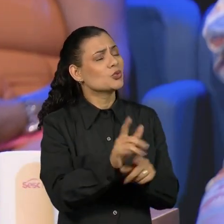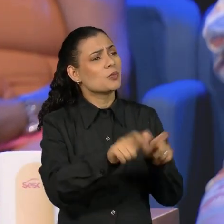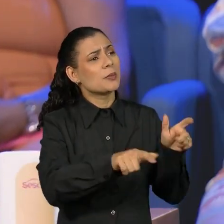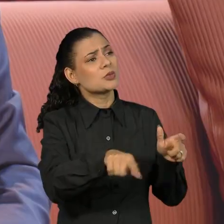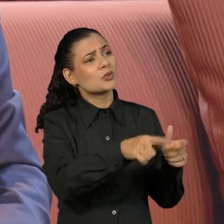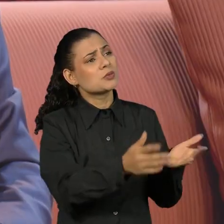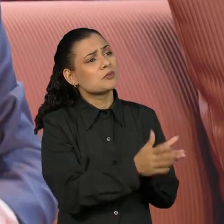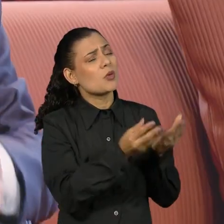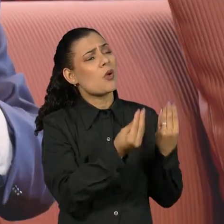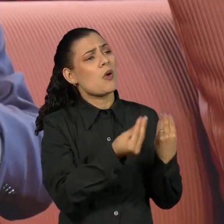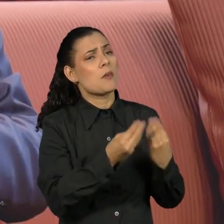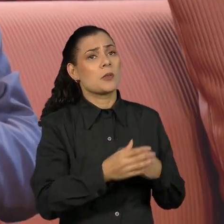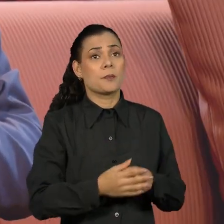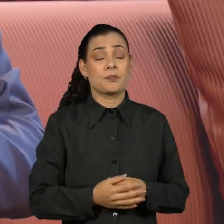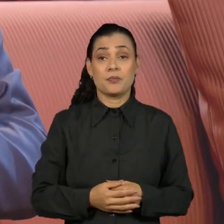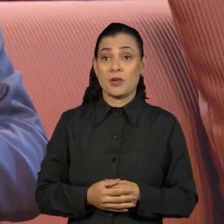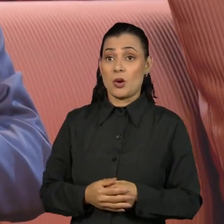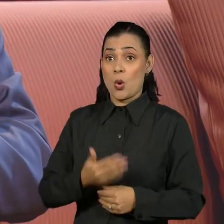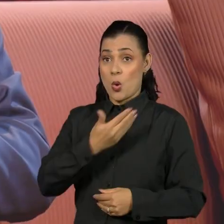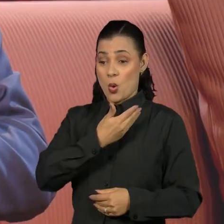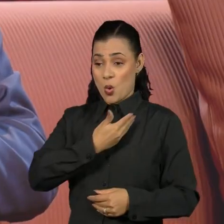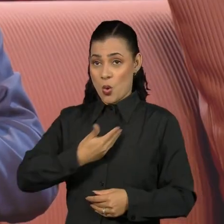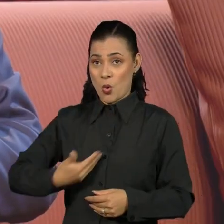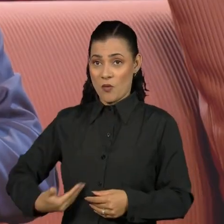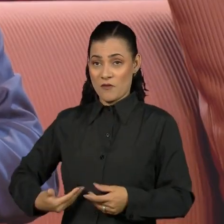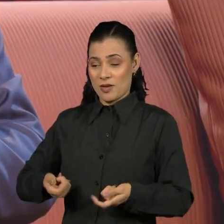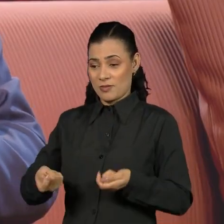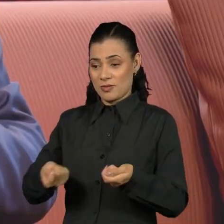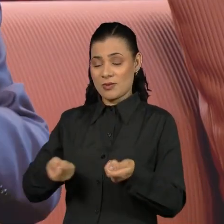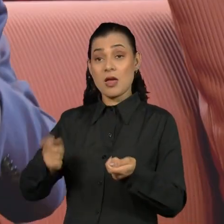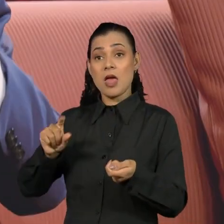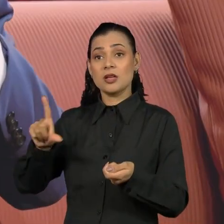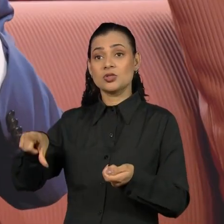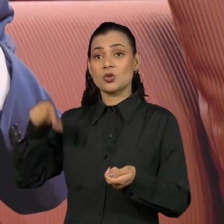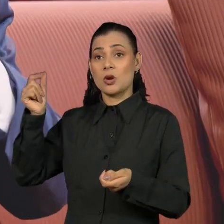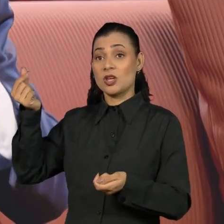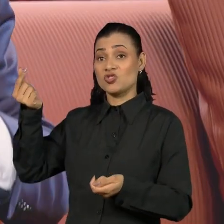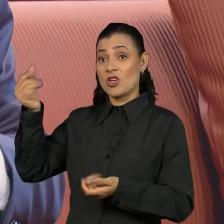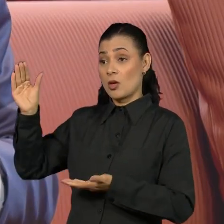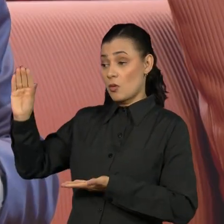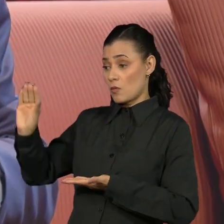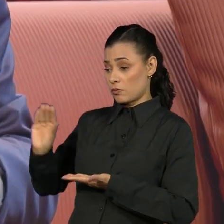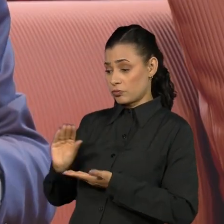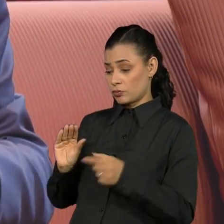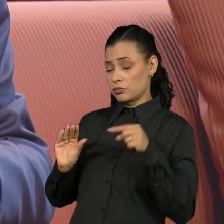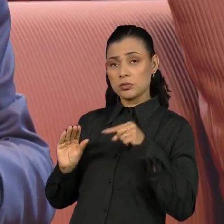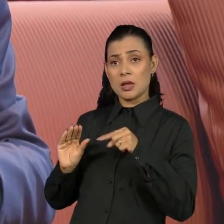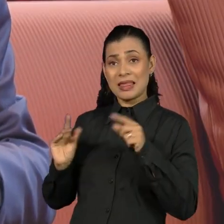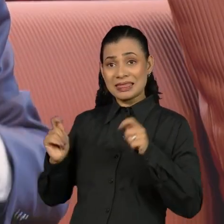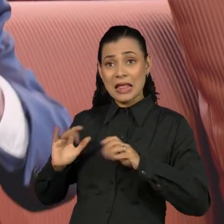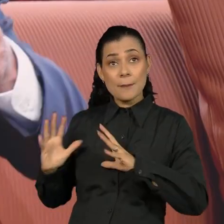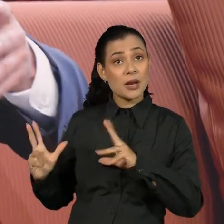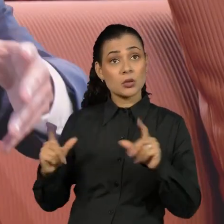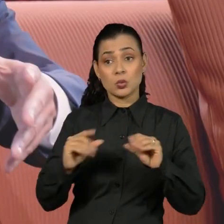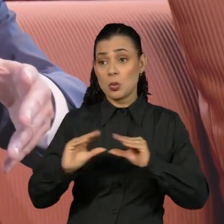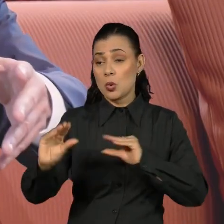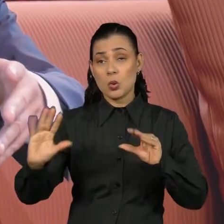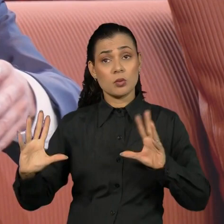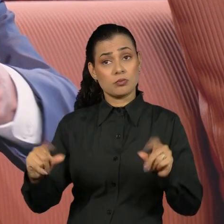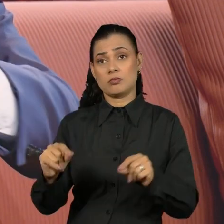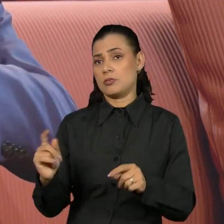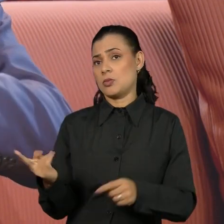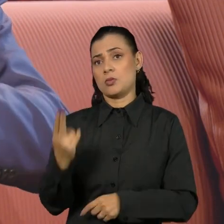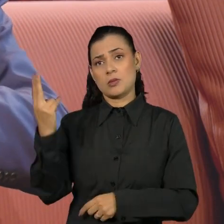precisa? Governar é escolher. O dinheiro nunca vai dar para tudo, nem no